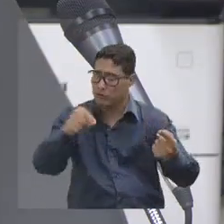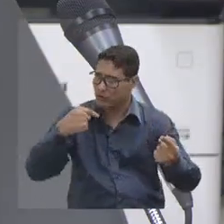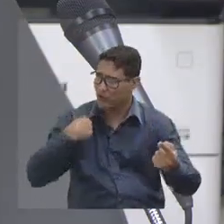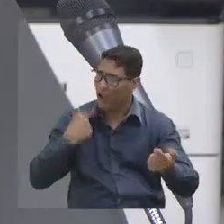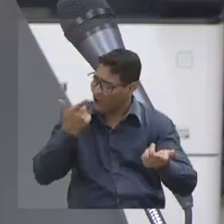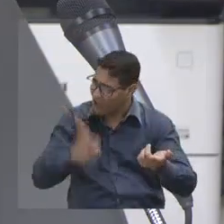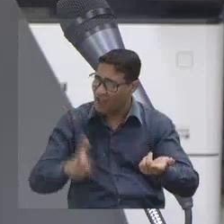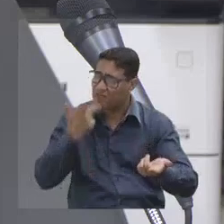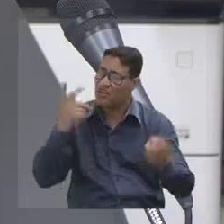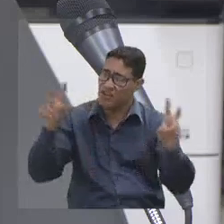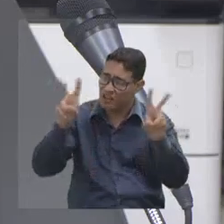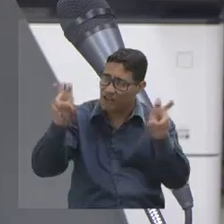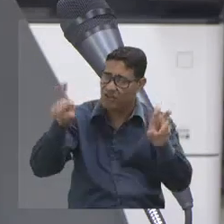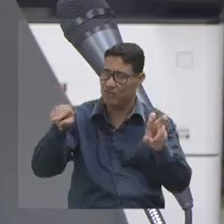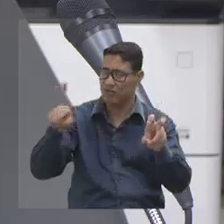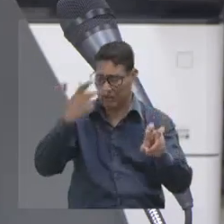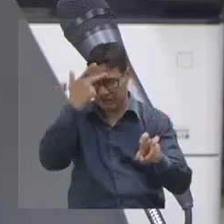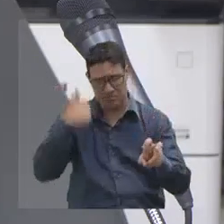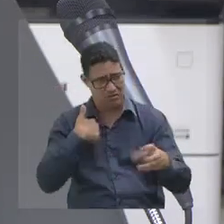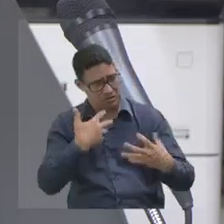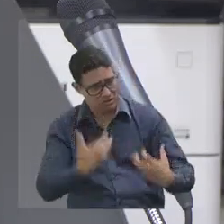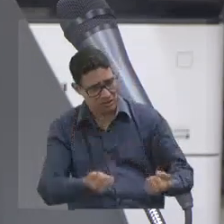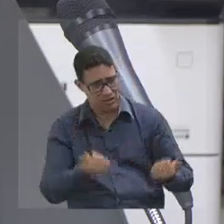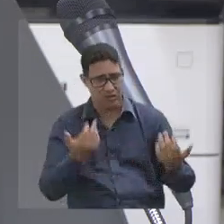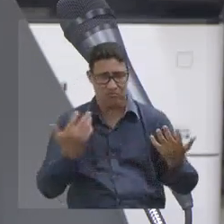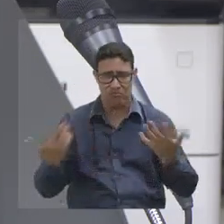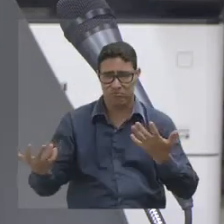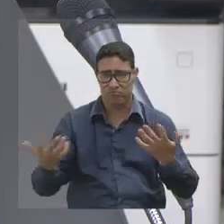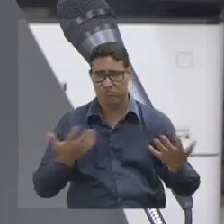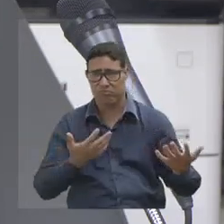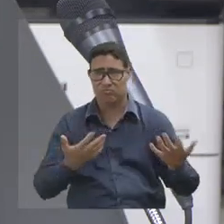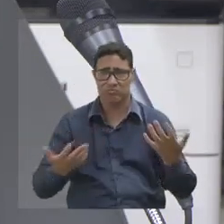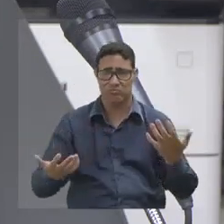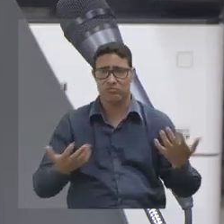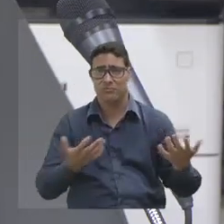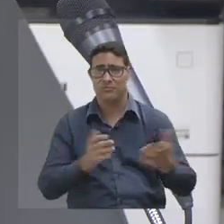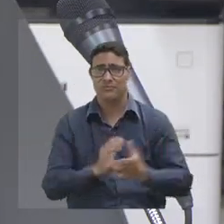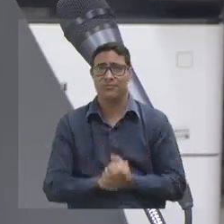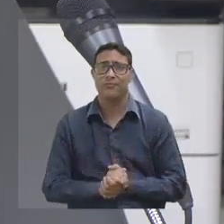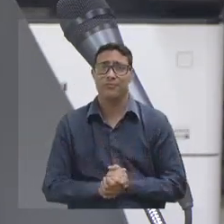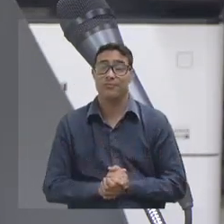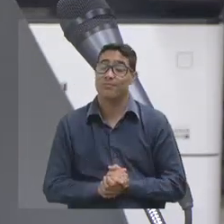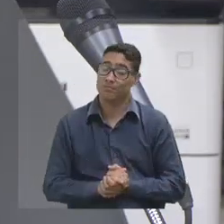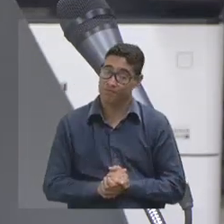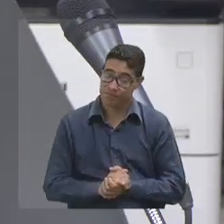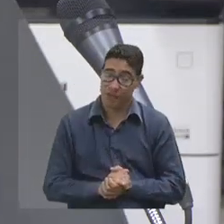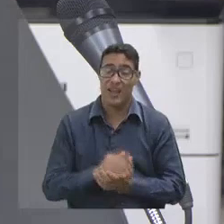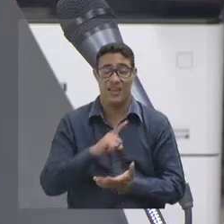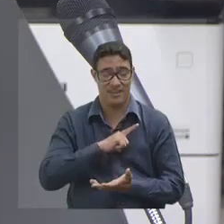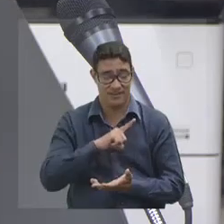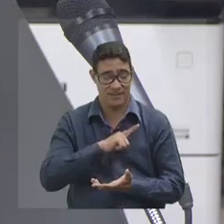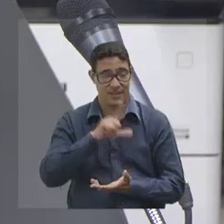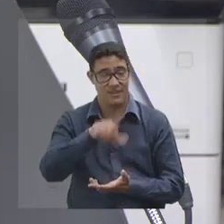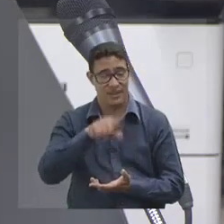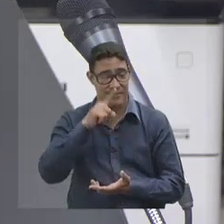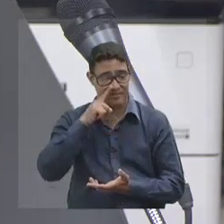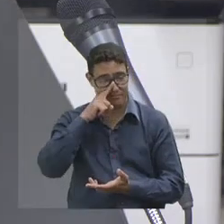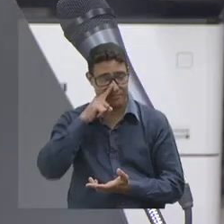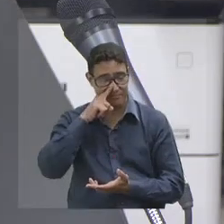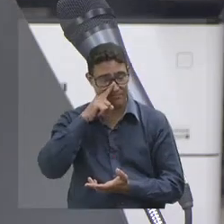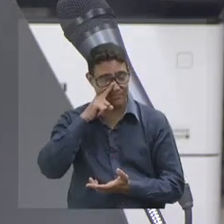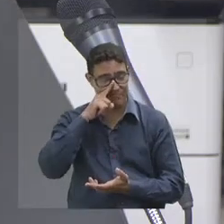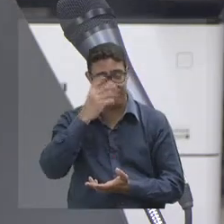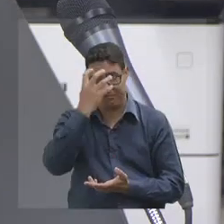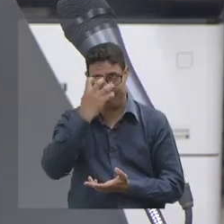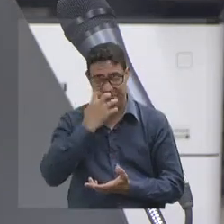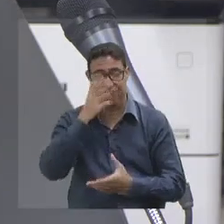o assunto e a pessoa aceita ou seja Aí tem coisa muito mais sérias pode